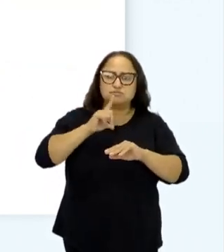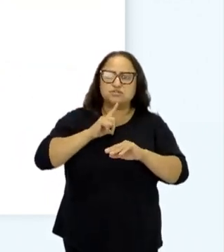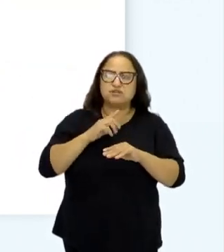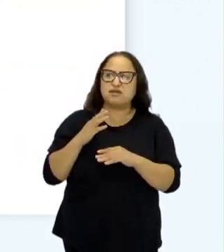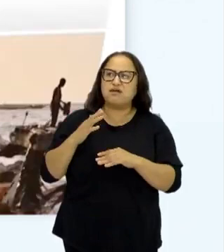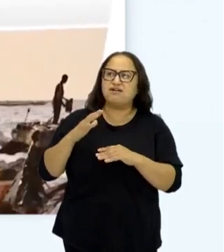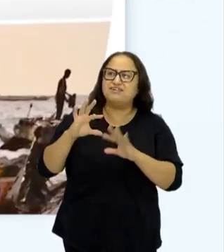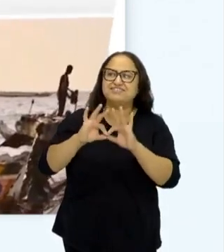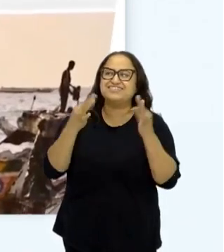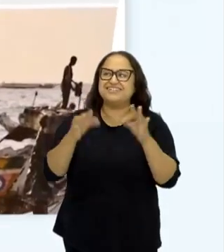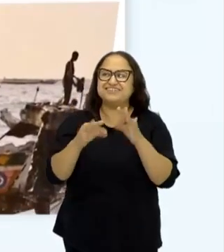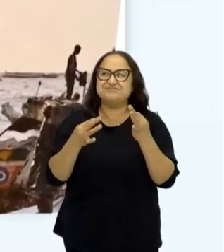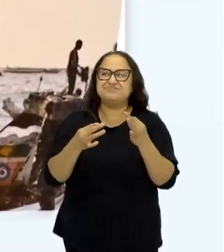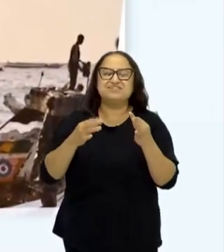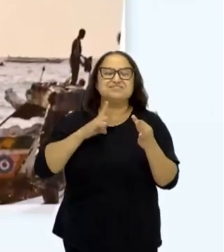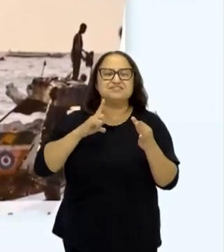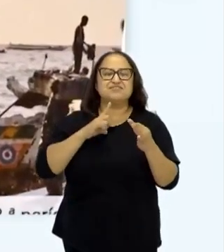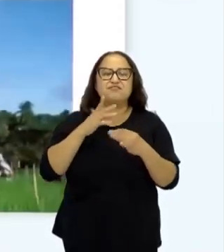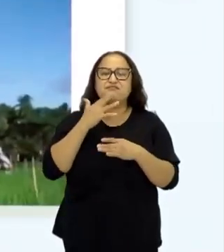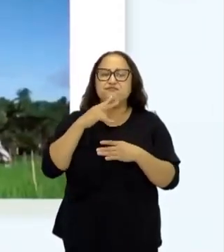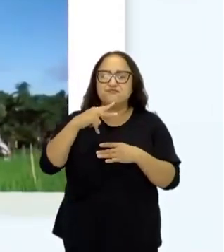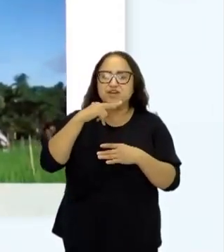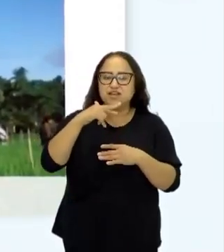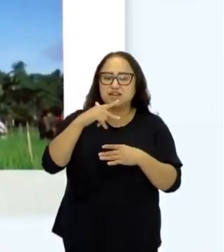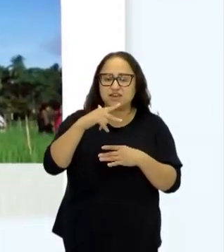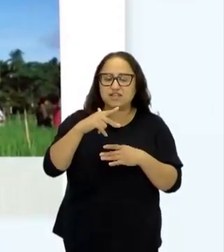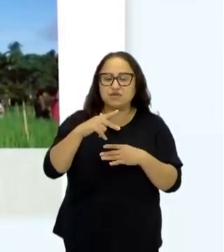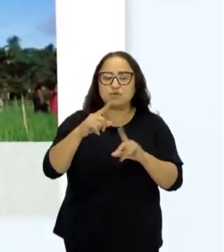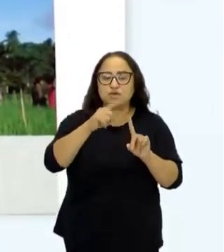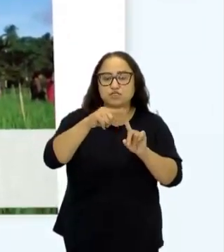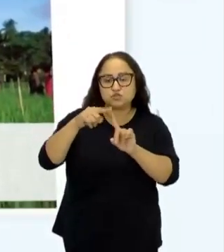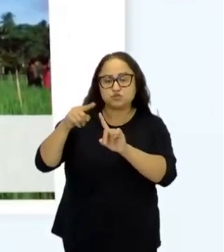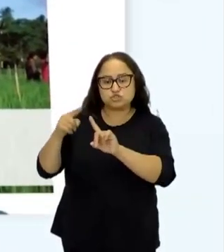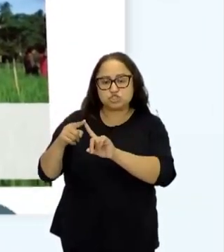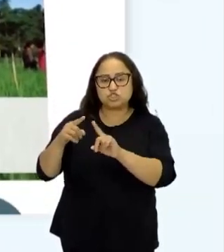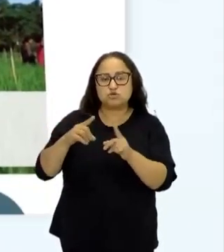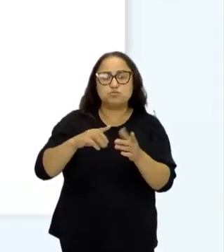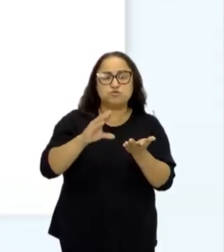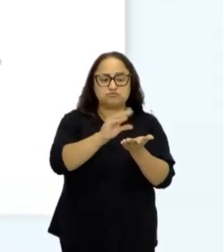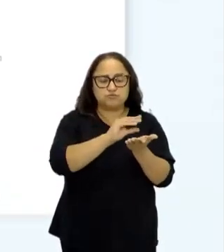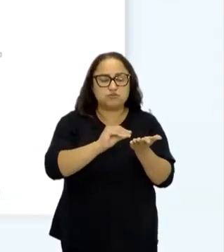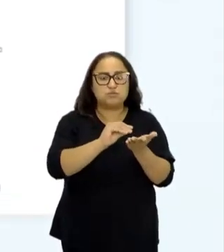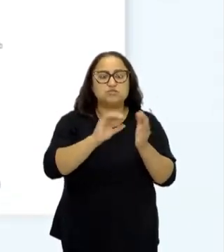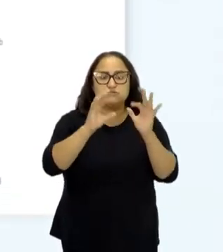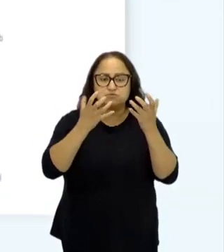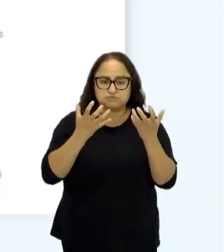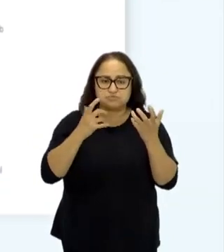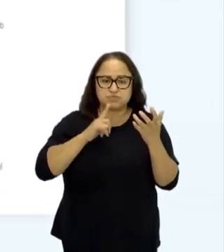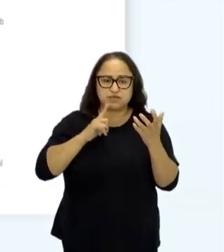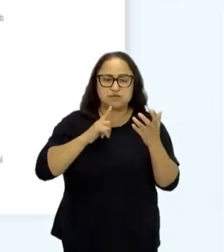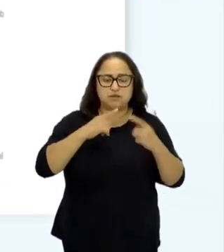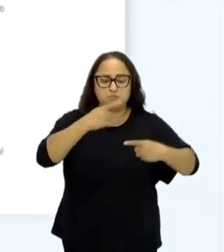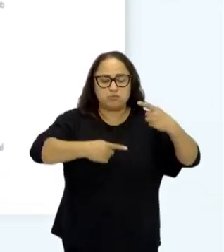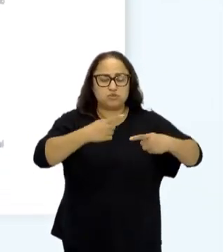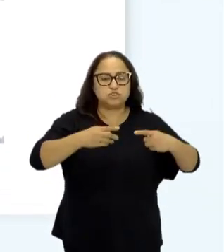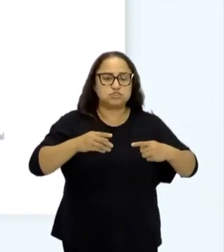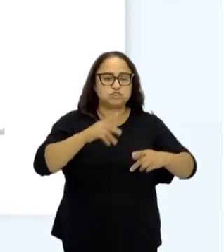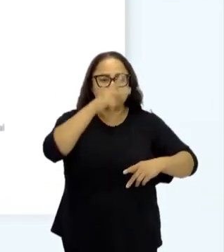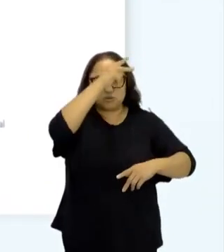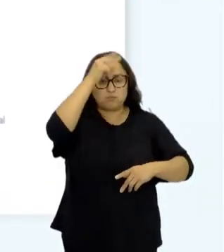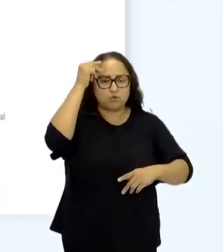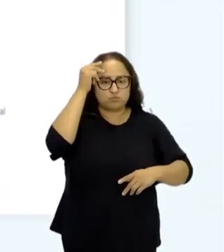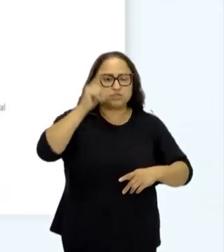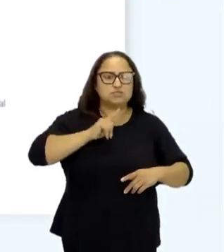simples. Selecione a língua e o tipo de documento que procura, dentre os tópicos: políticas públicas, leis,